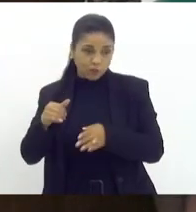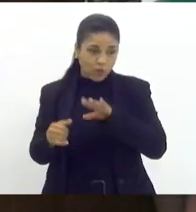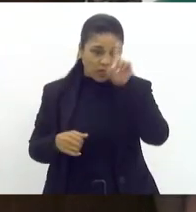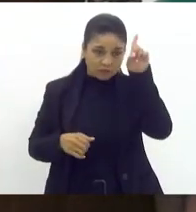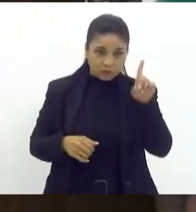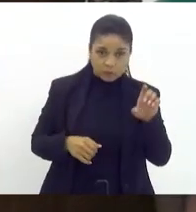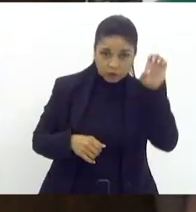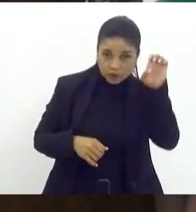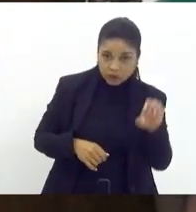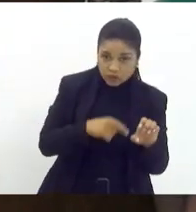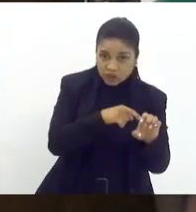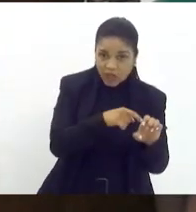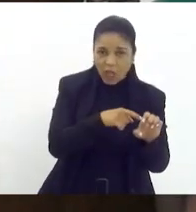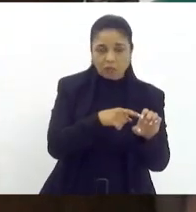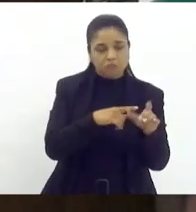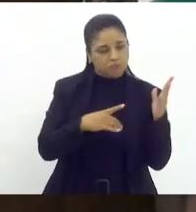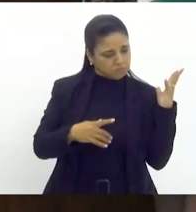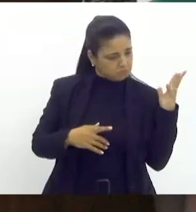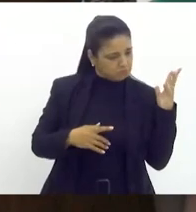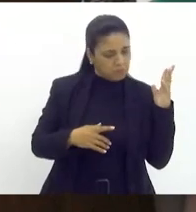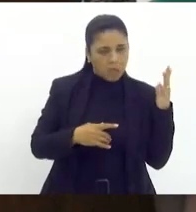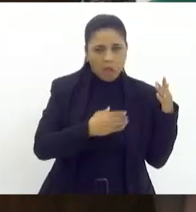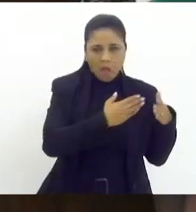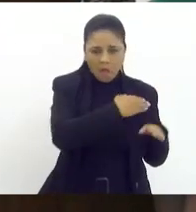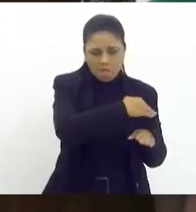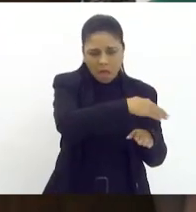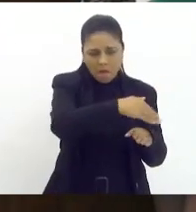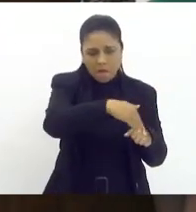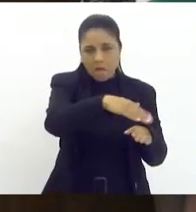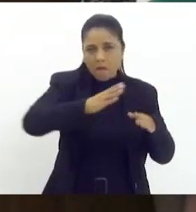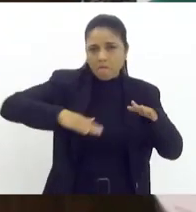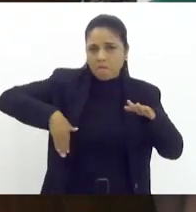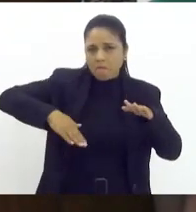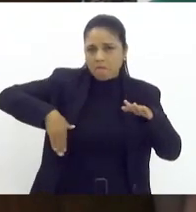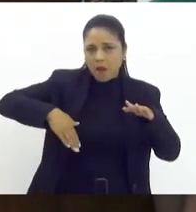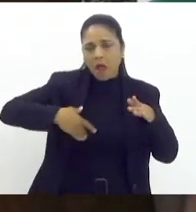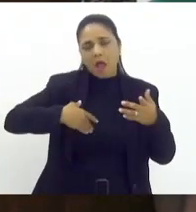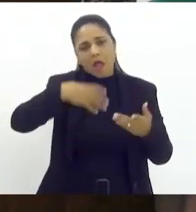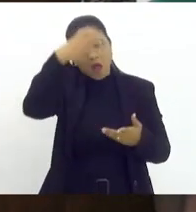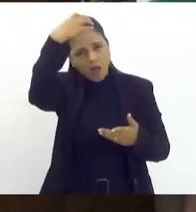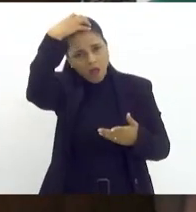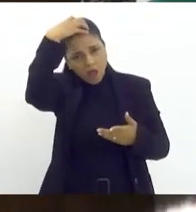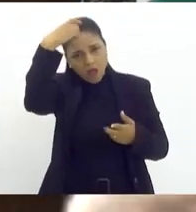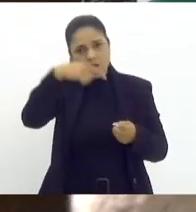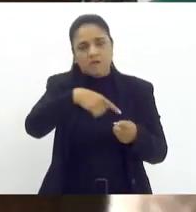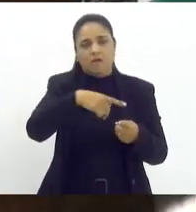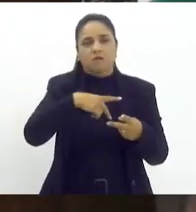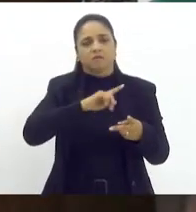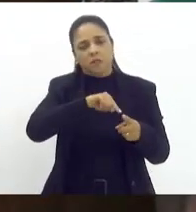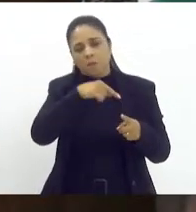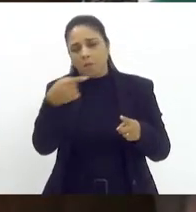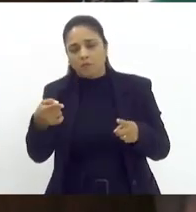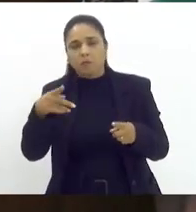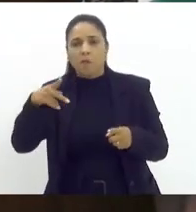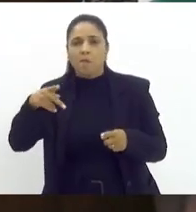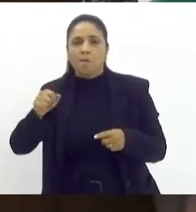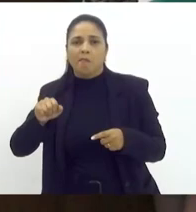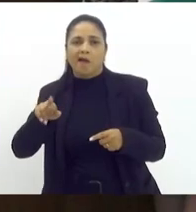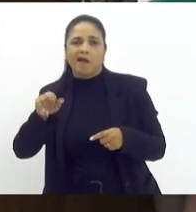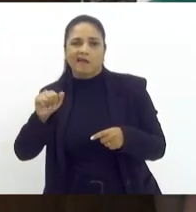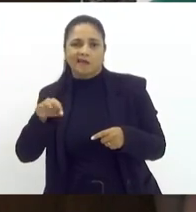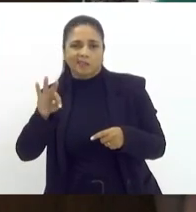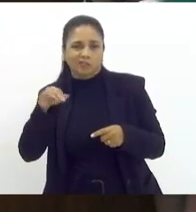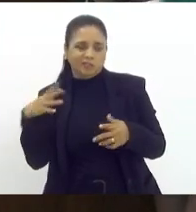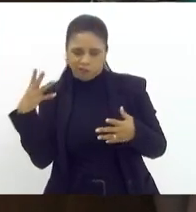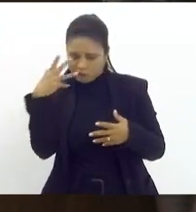né que envolve Mangaratiba depois Angra depois para ti então no mérito eu estou votando